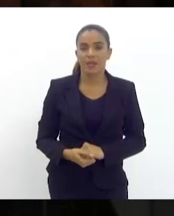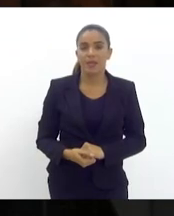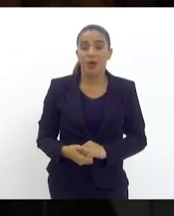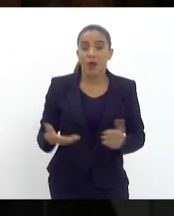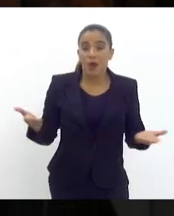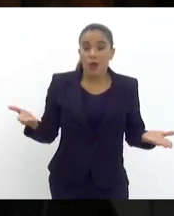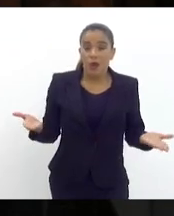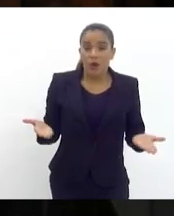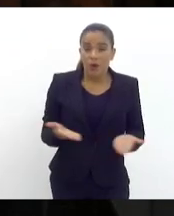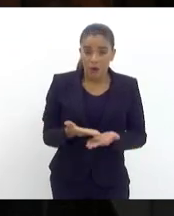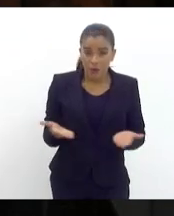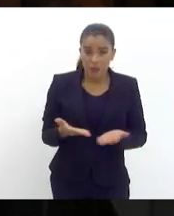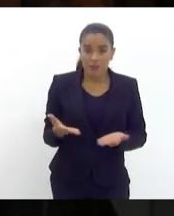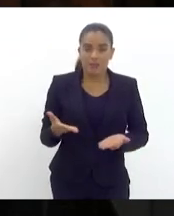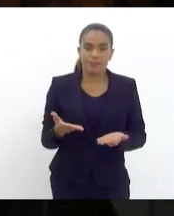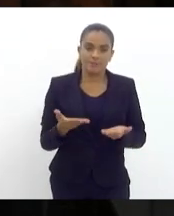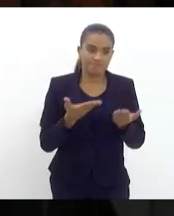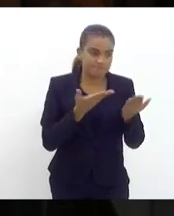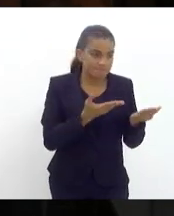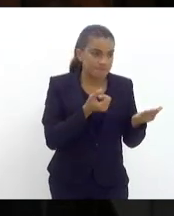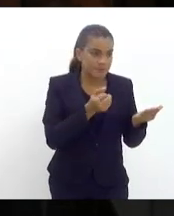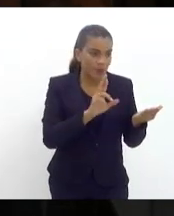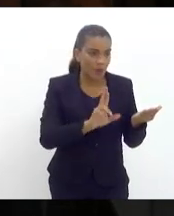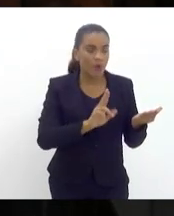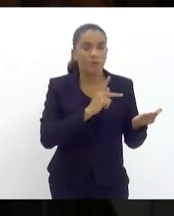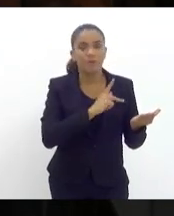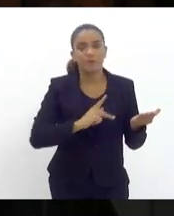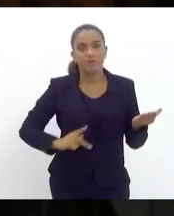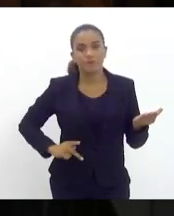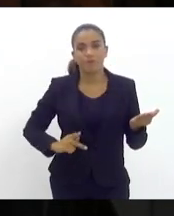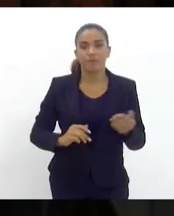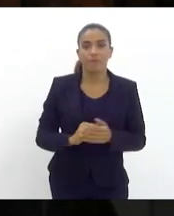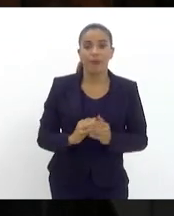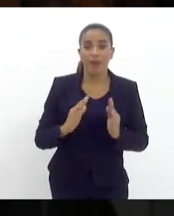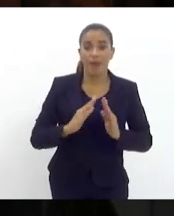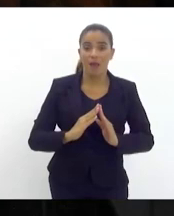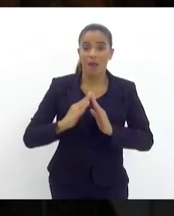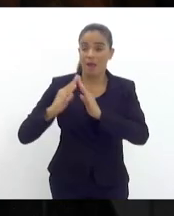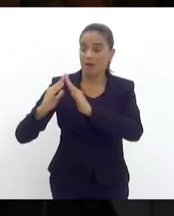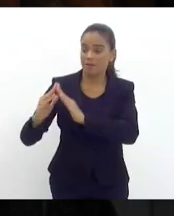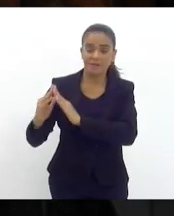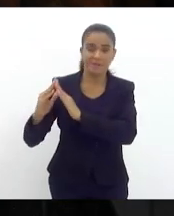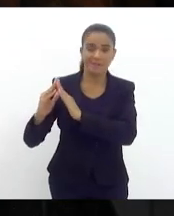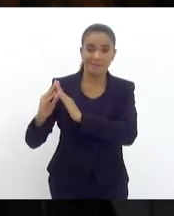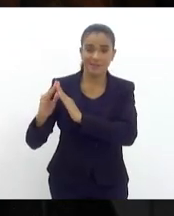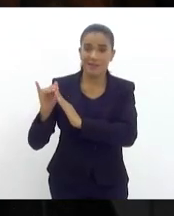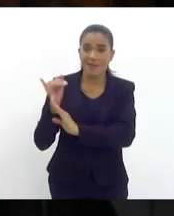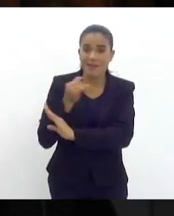e hoje o senhor presidente se a vizinha infelizmente